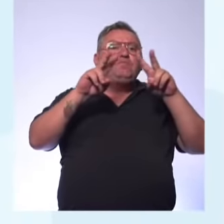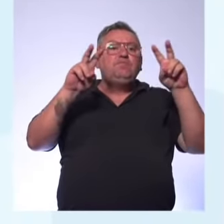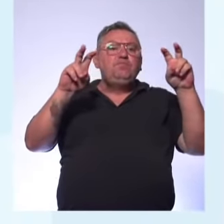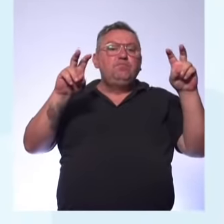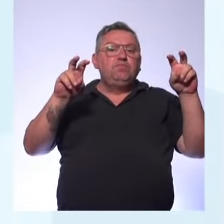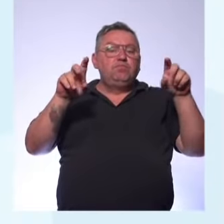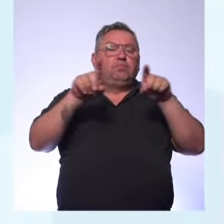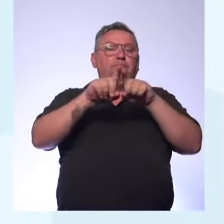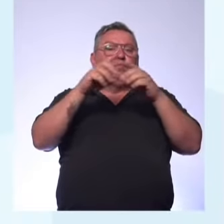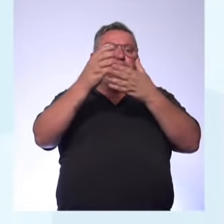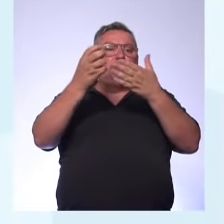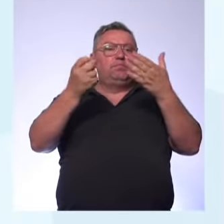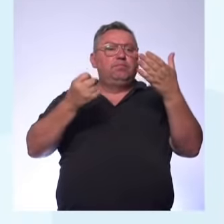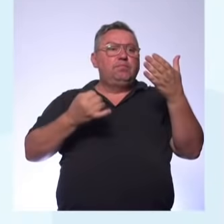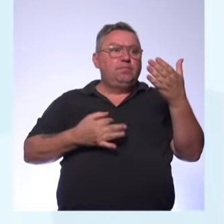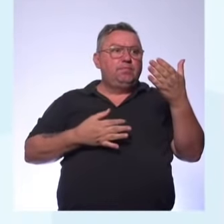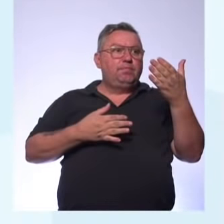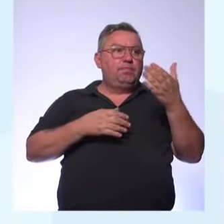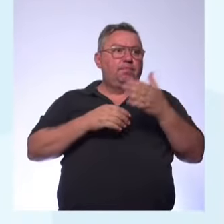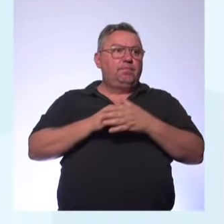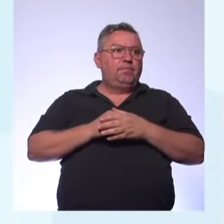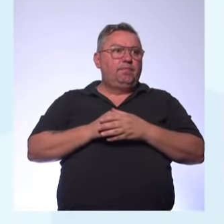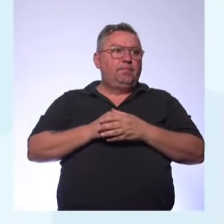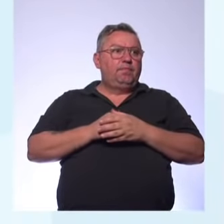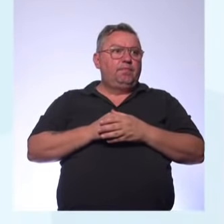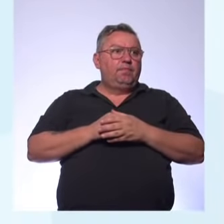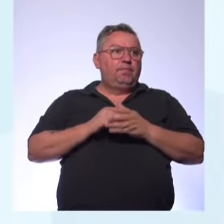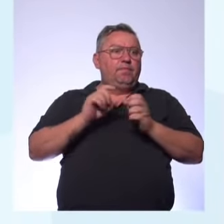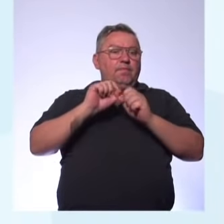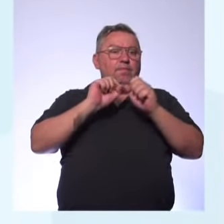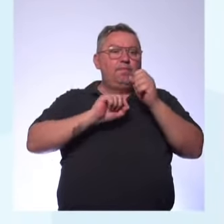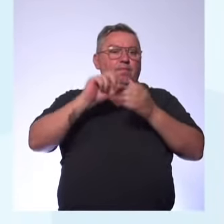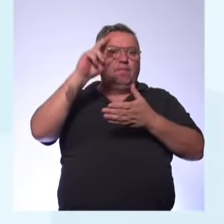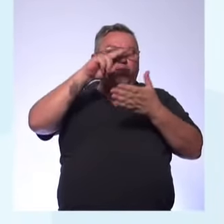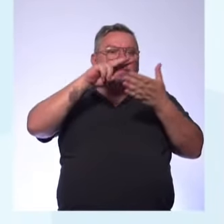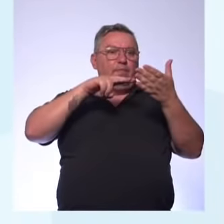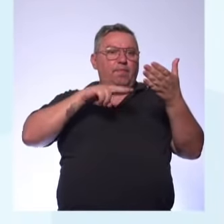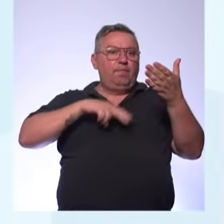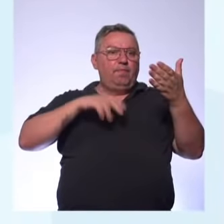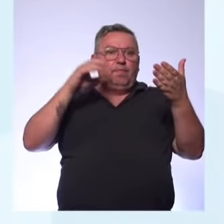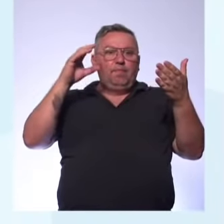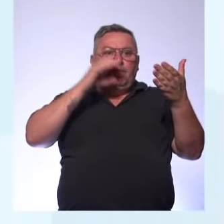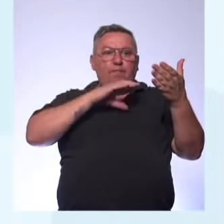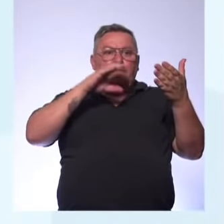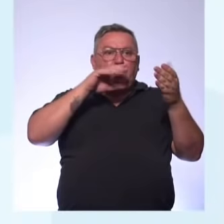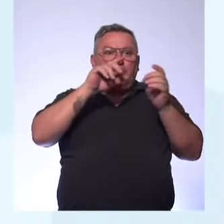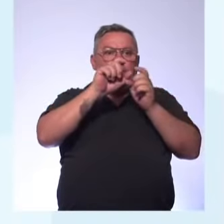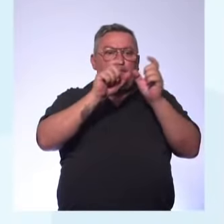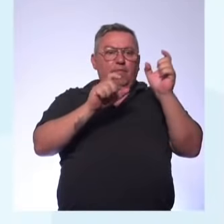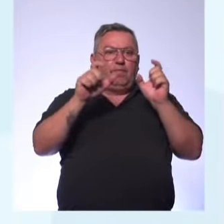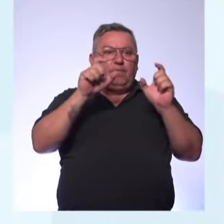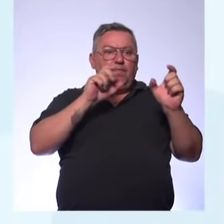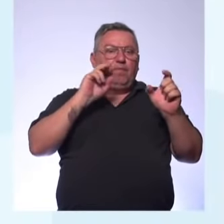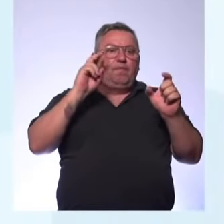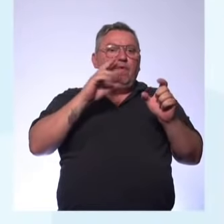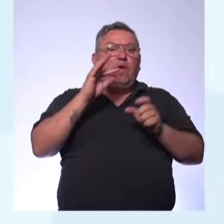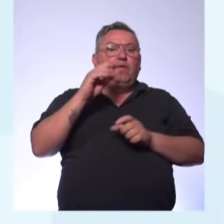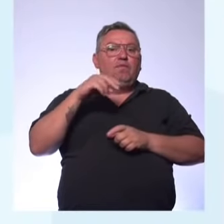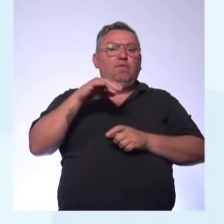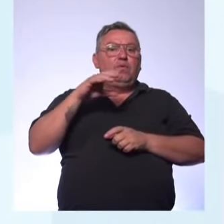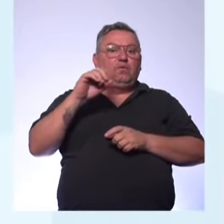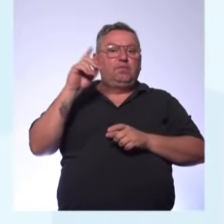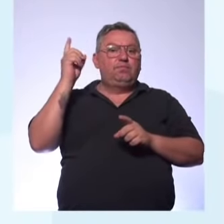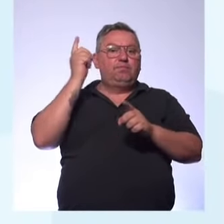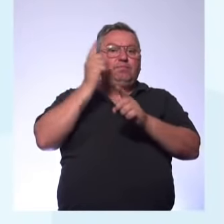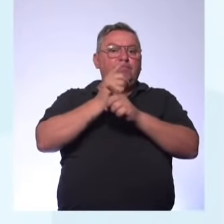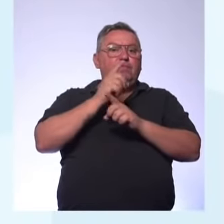né, desse texto, desse gênero textual, faz a leitura rápida das palavras, olha a fonte para você tentar